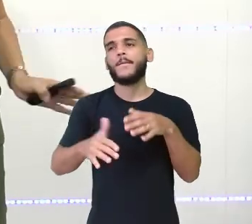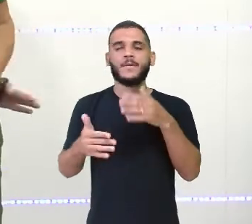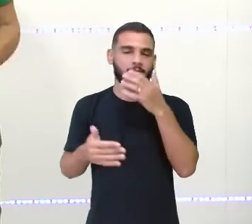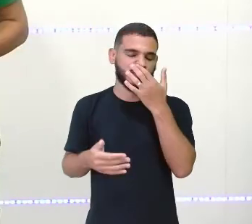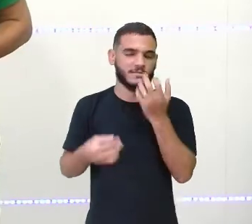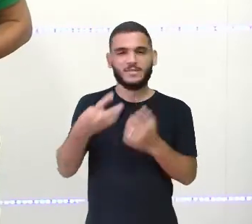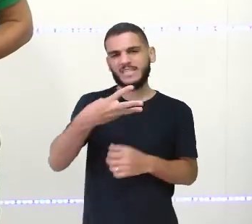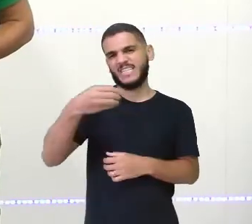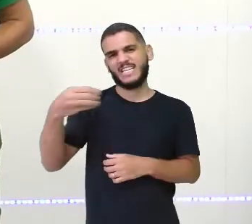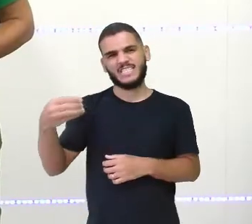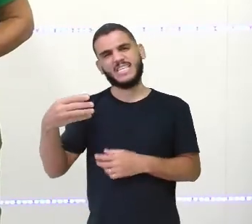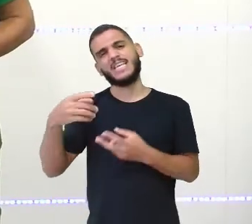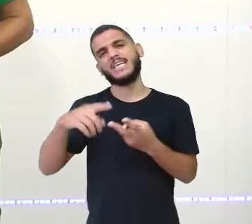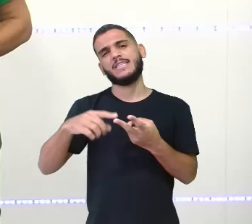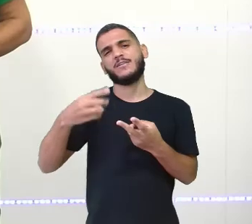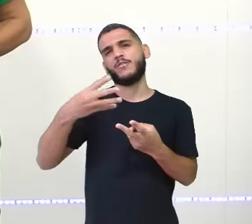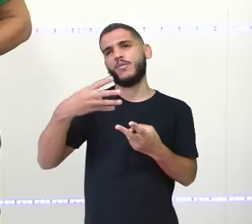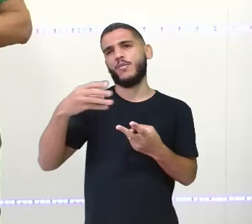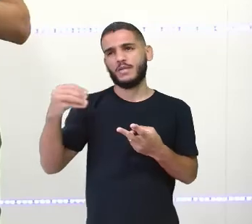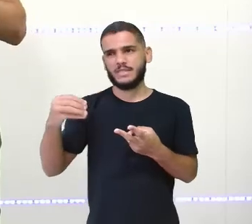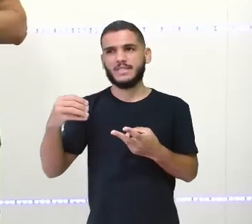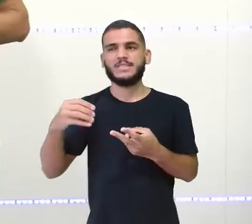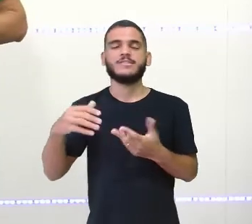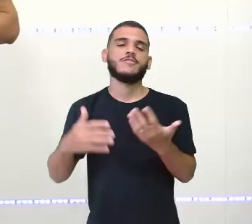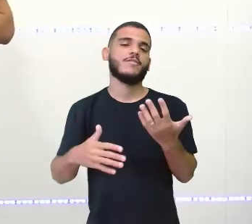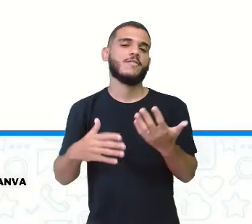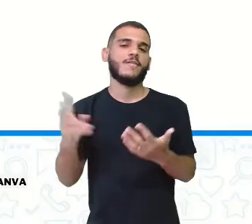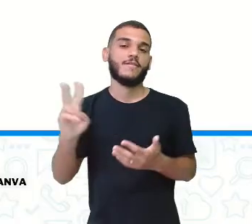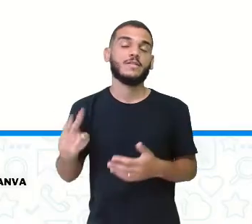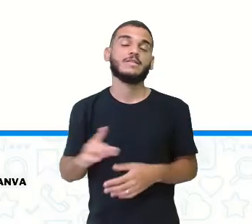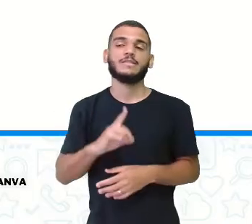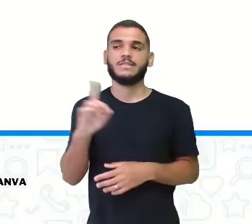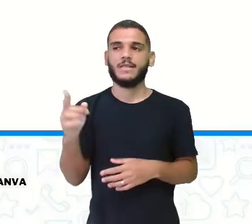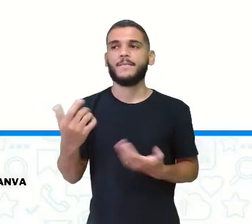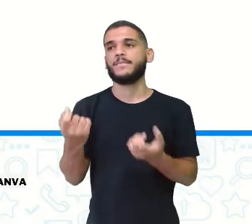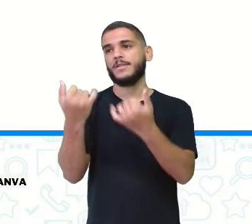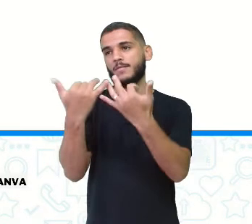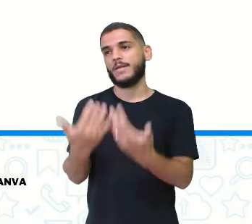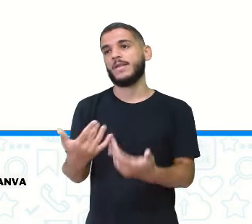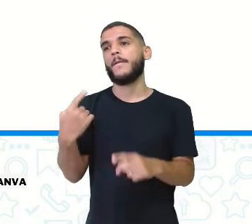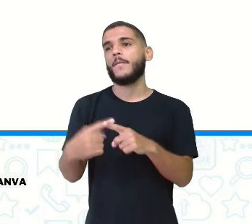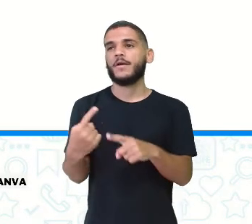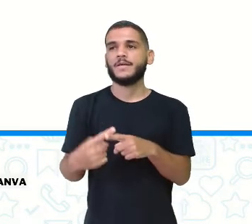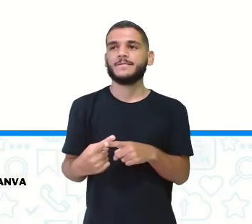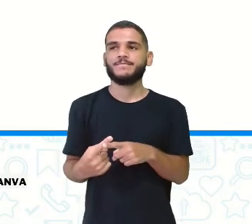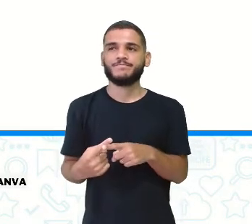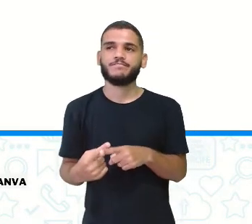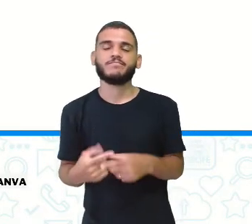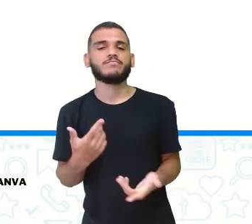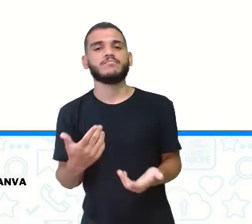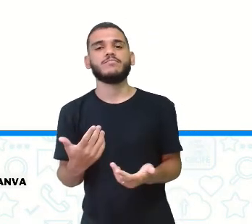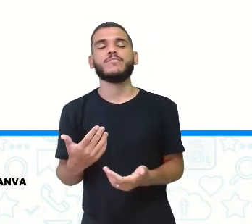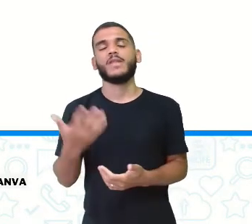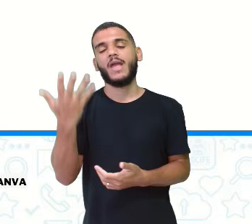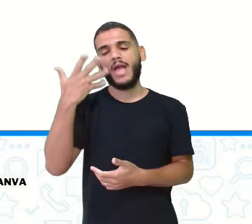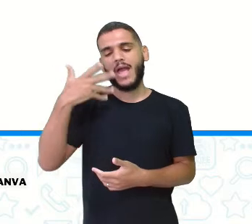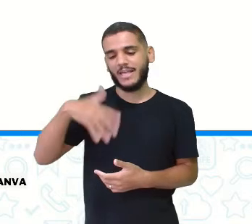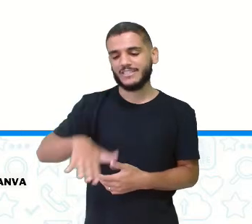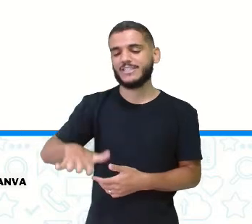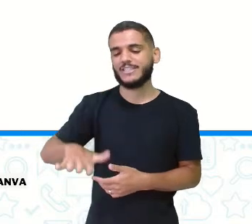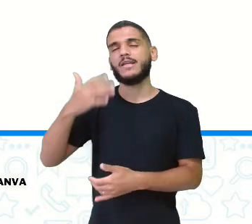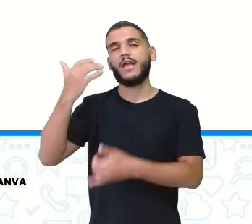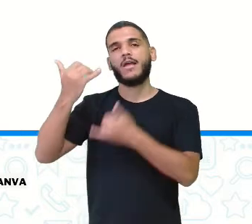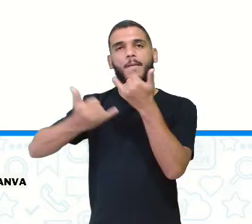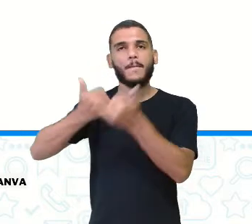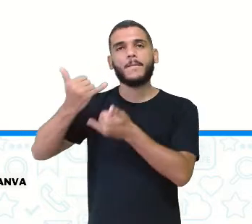uma explicação. E tem. Sabe qual é a explicação? Porque as crianças não se preocupam tanto com os